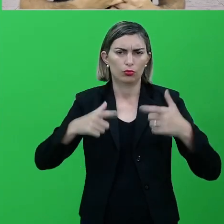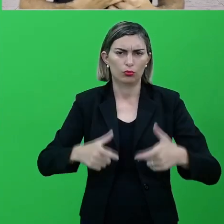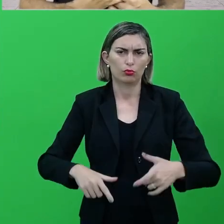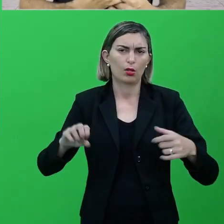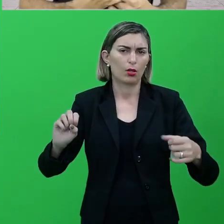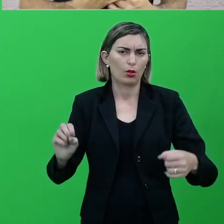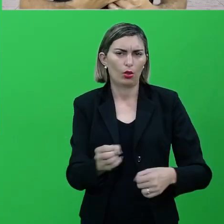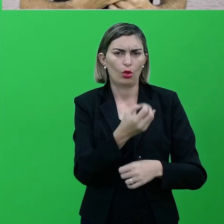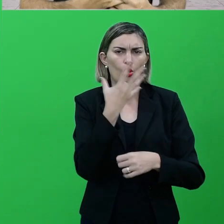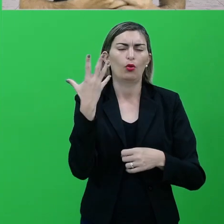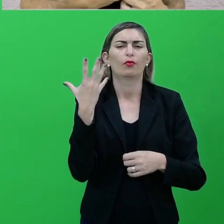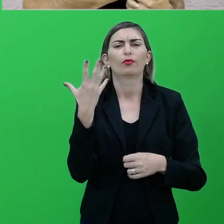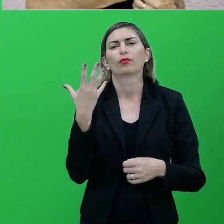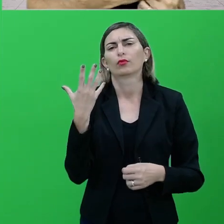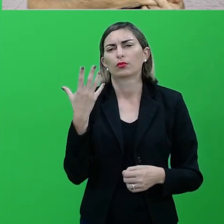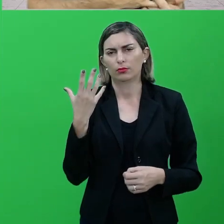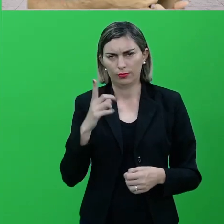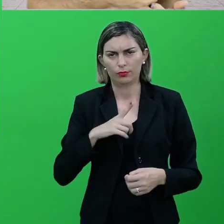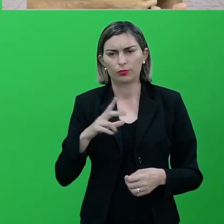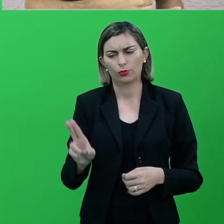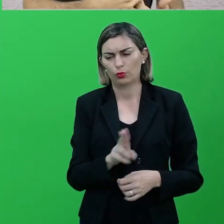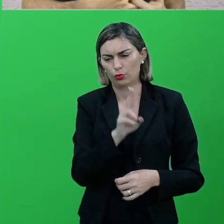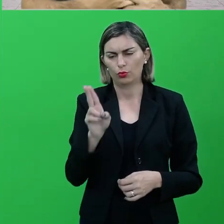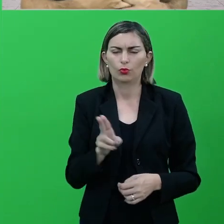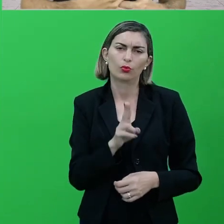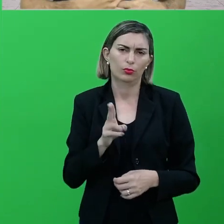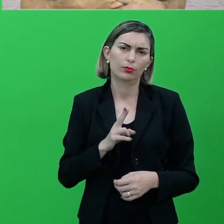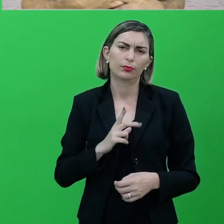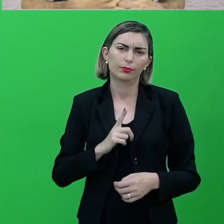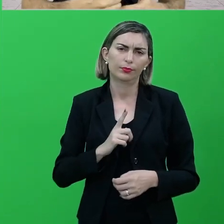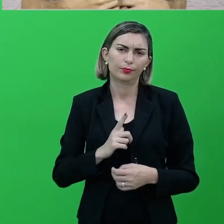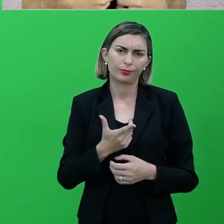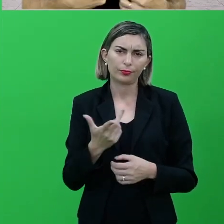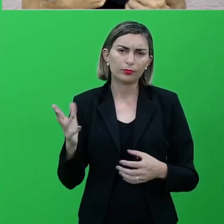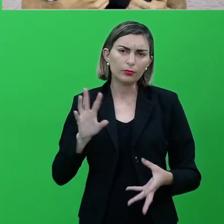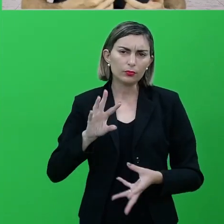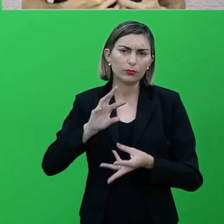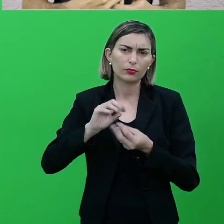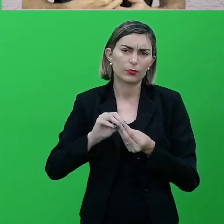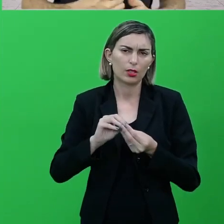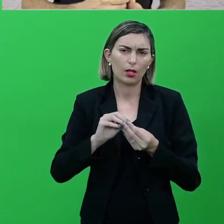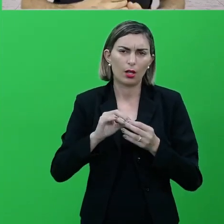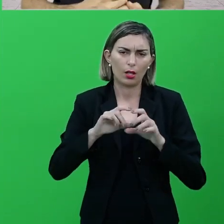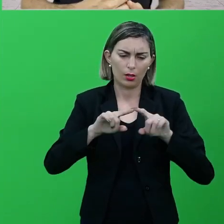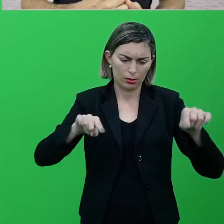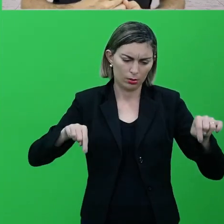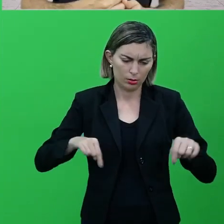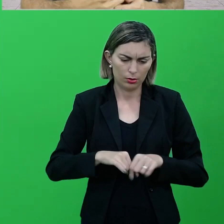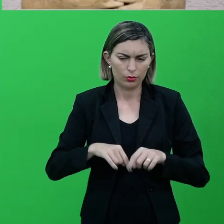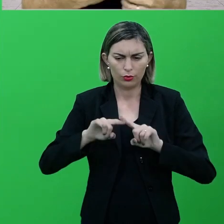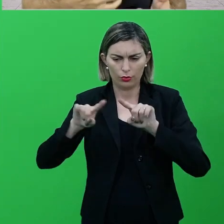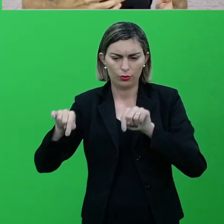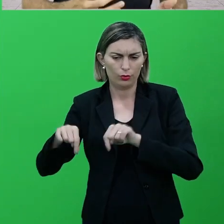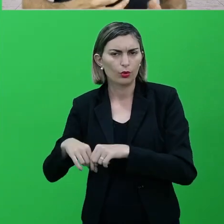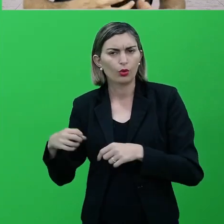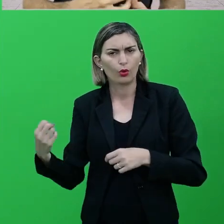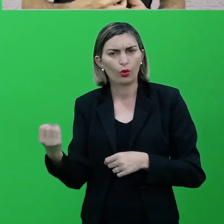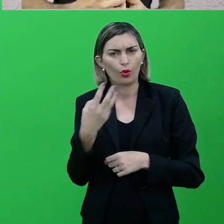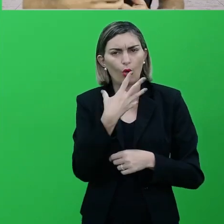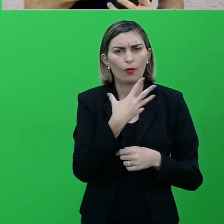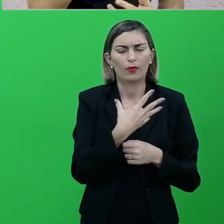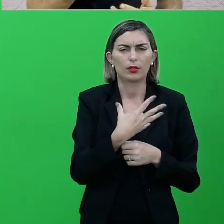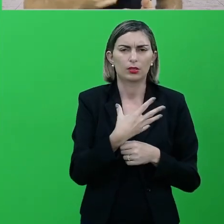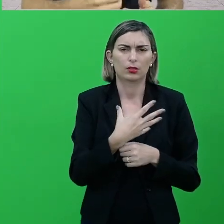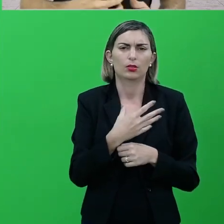dos serviços, né, que utilizam a usina como hub, né, a implementação de laboratórios de inovação do setor público. Então, isso é uma coisa